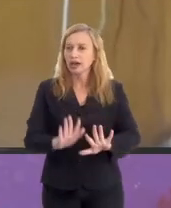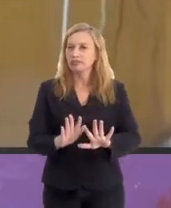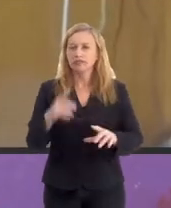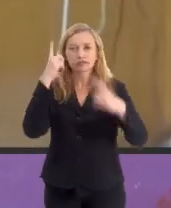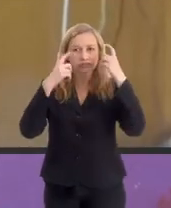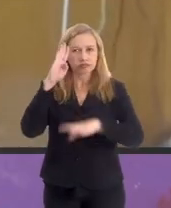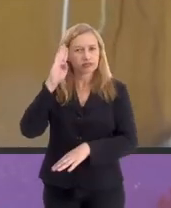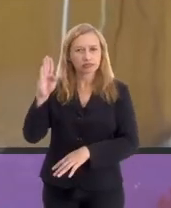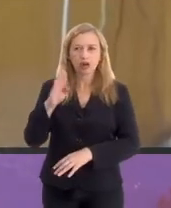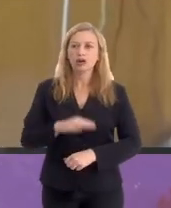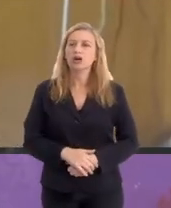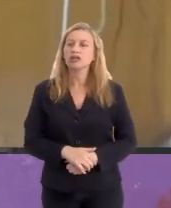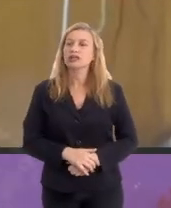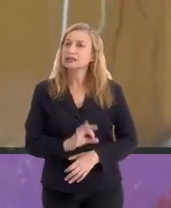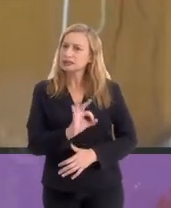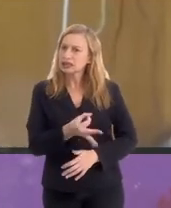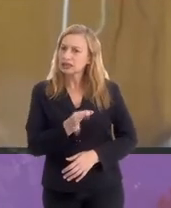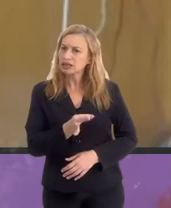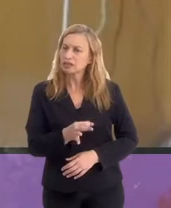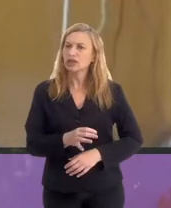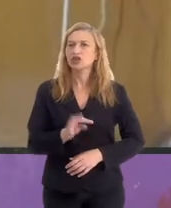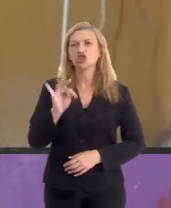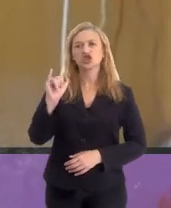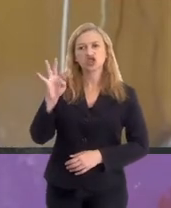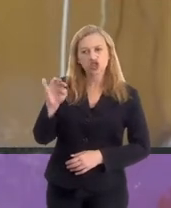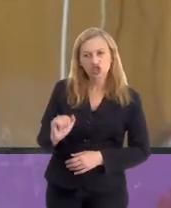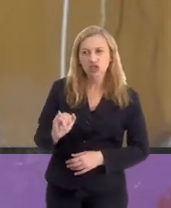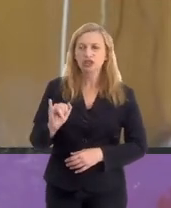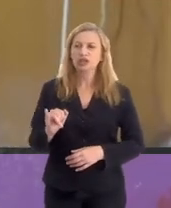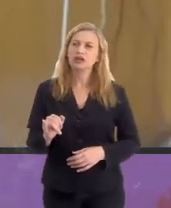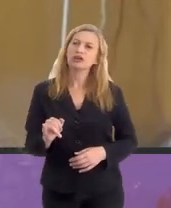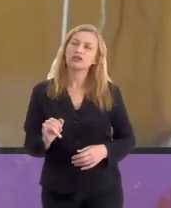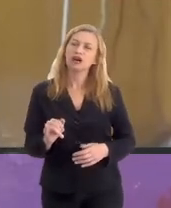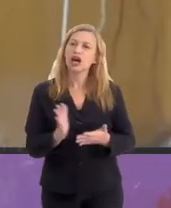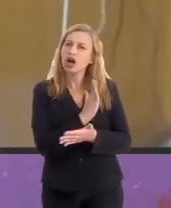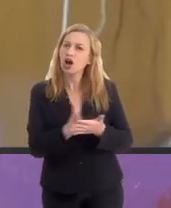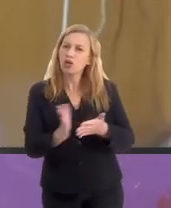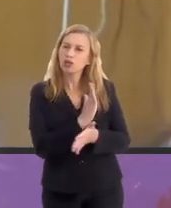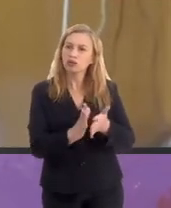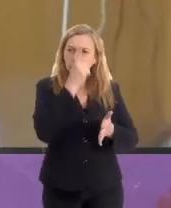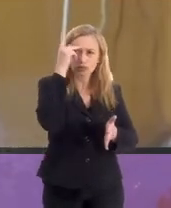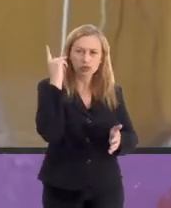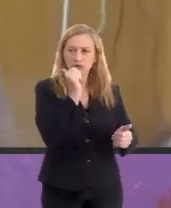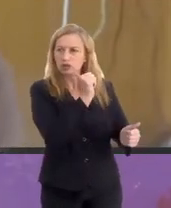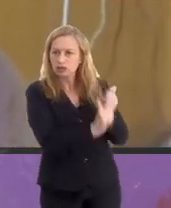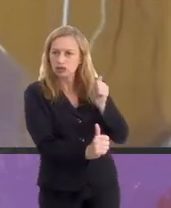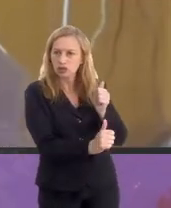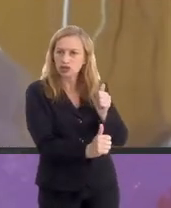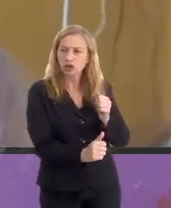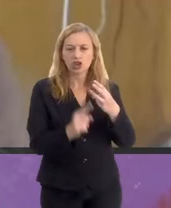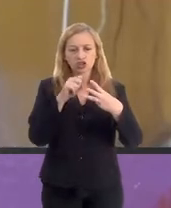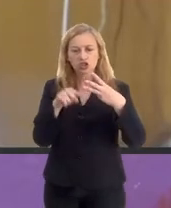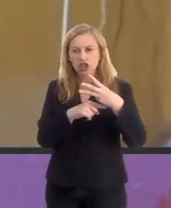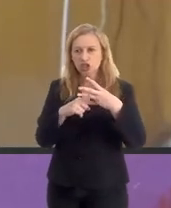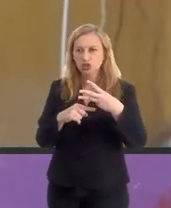a minha preocupação principal é que é claramente tio vai levar para esta Copa do Mundo alguns jogadores que atuam no futebol brasileiro